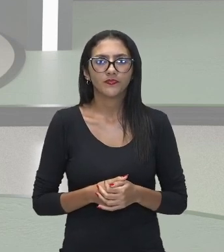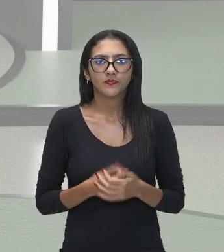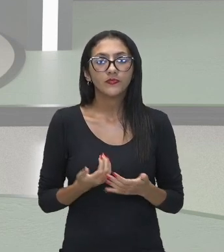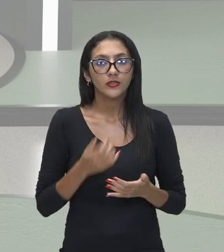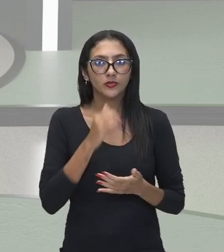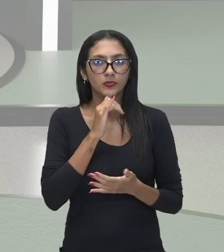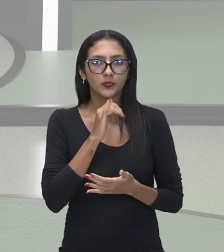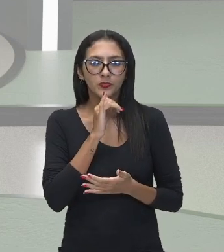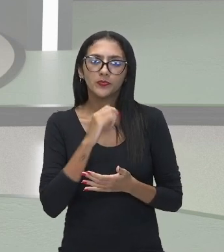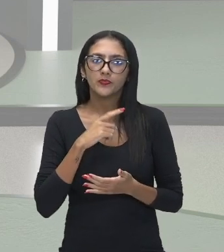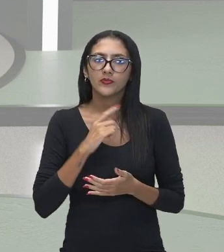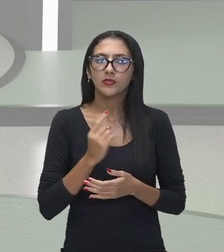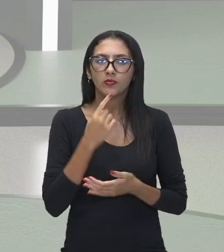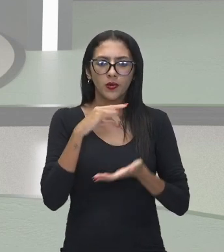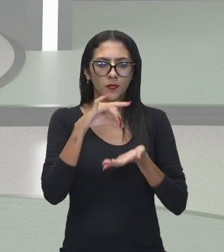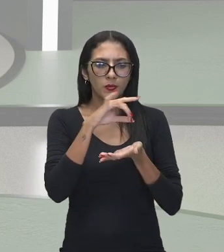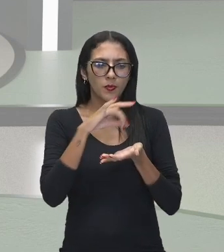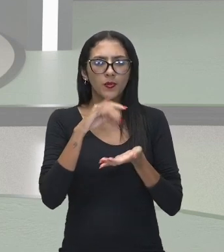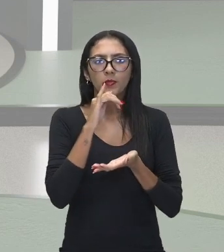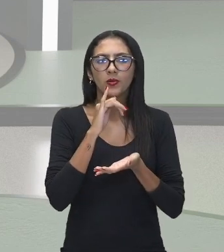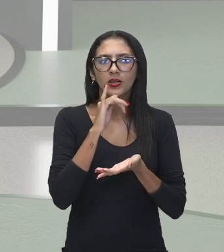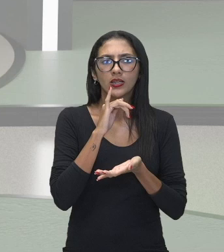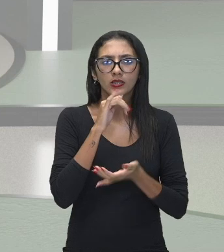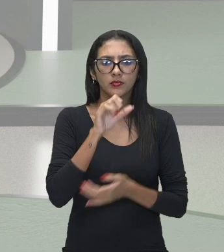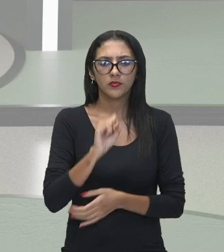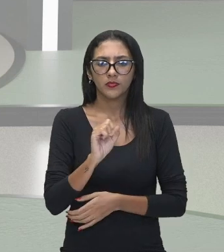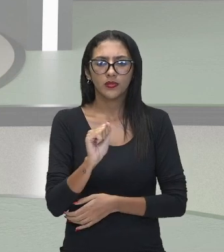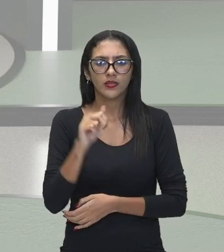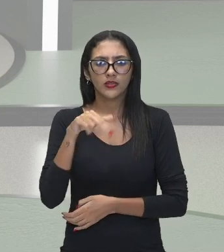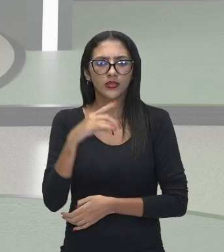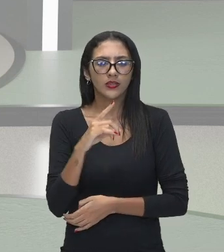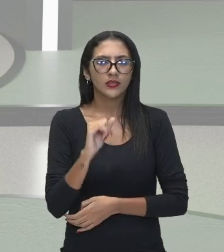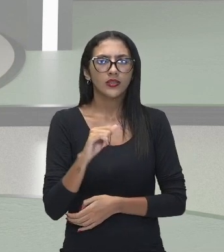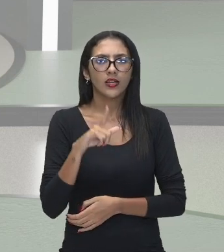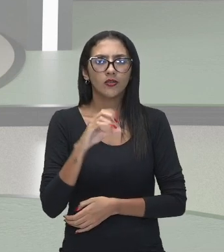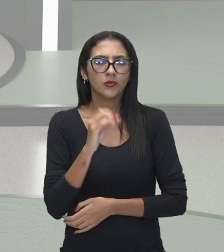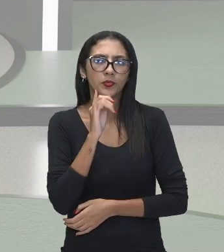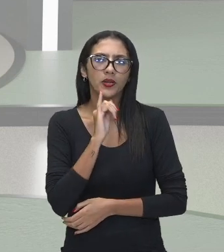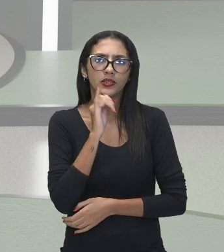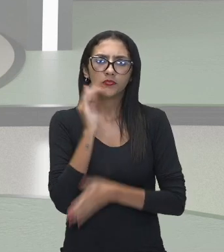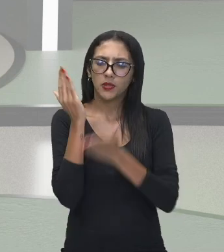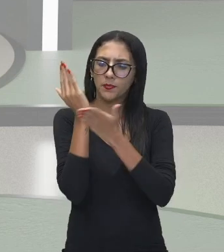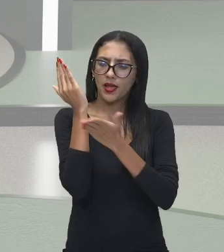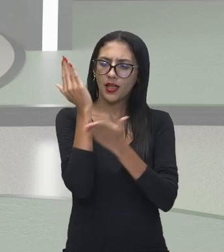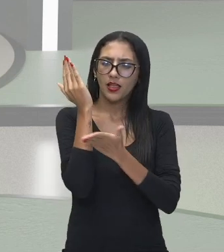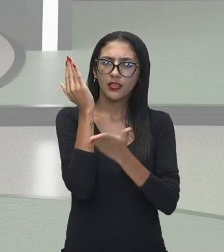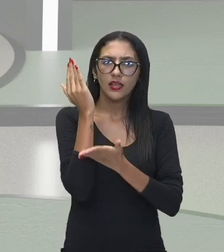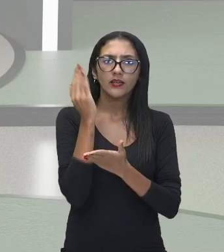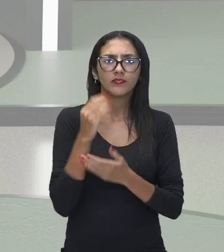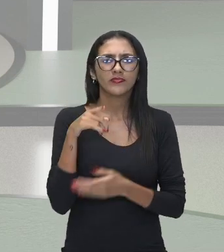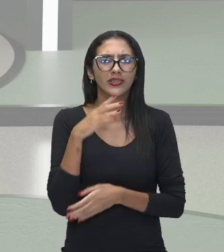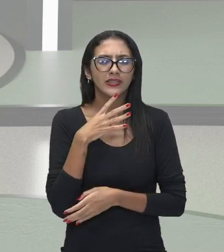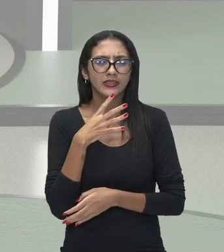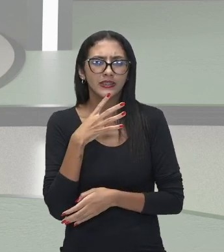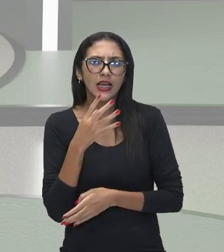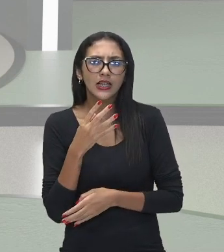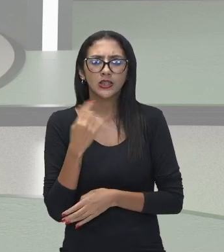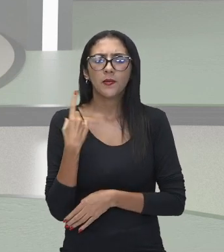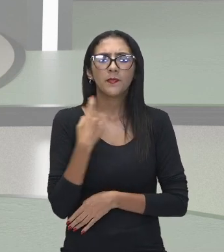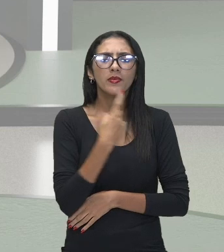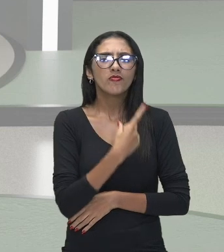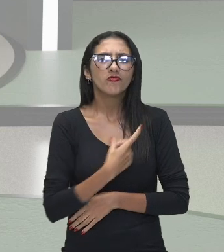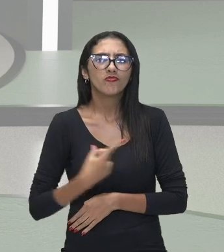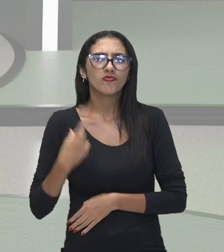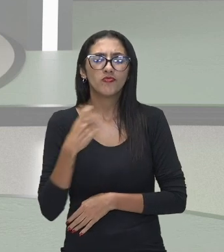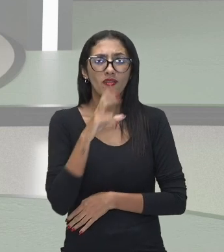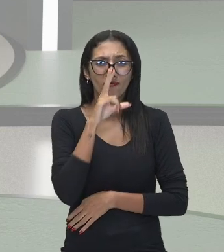algum óleo essencial, por exemplo, do sândalo, né, da casca da madeira. A gente sente, sabe aqueles perfumes mais amadeirados? Por